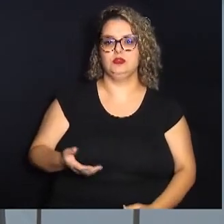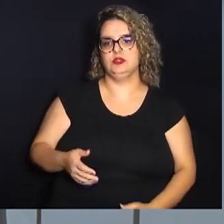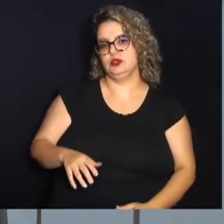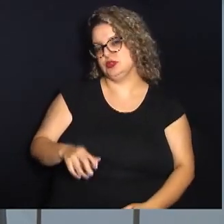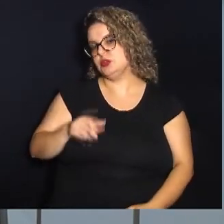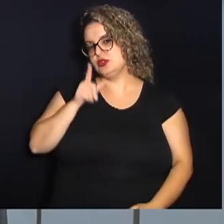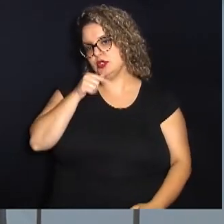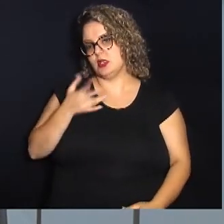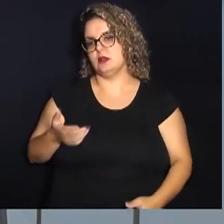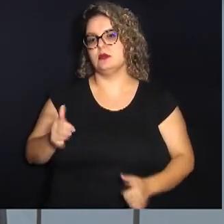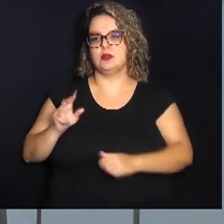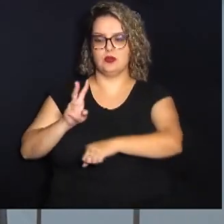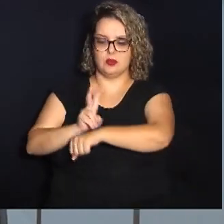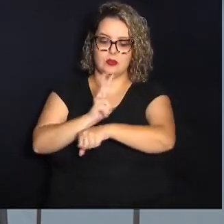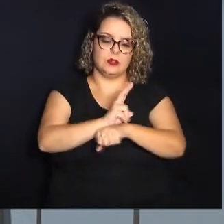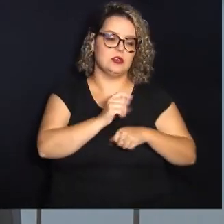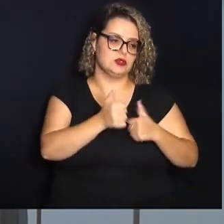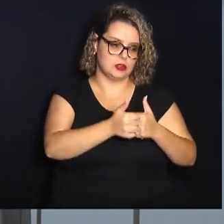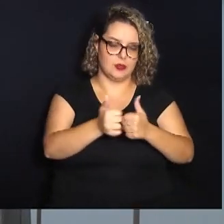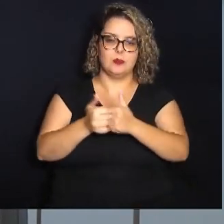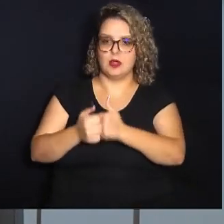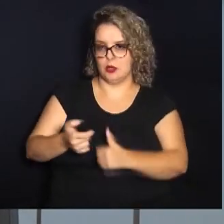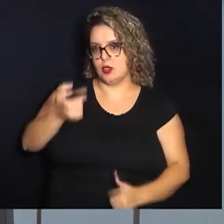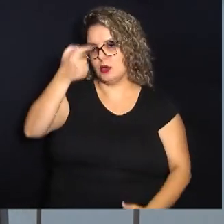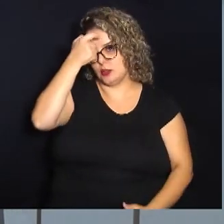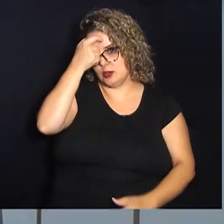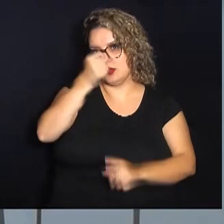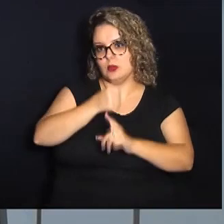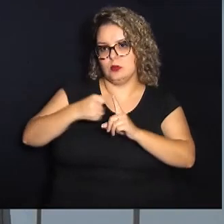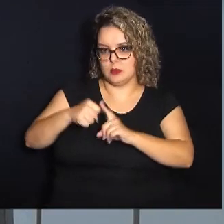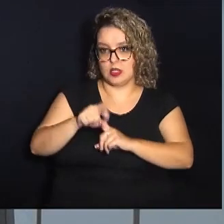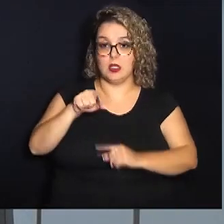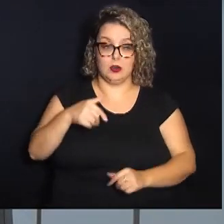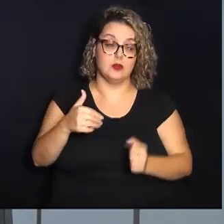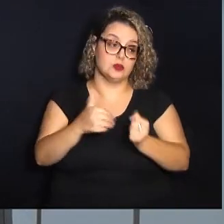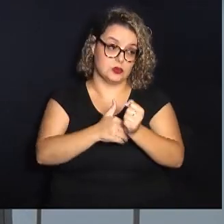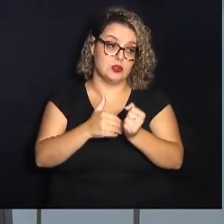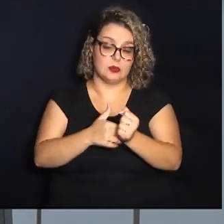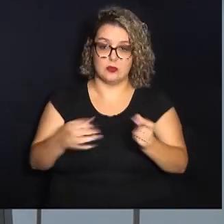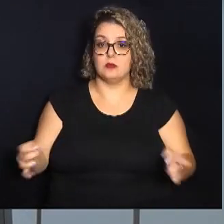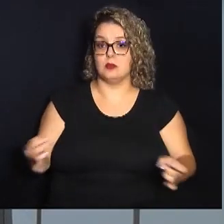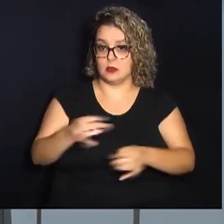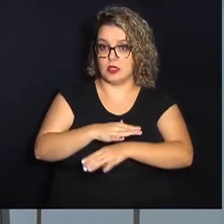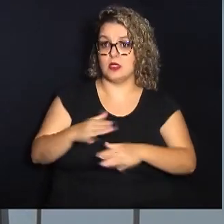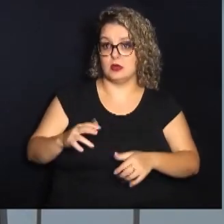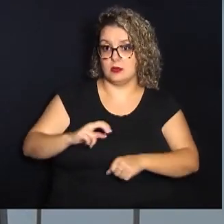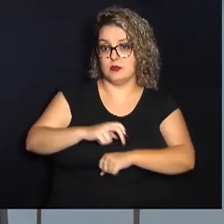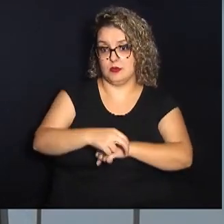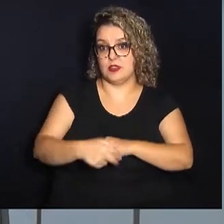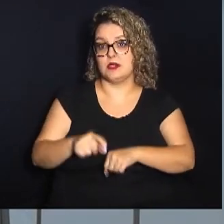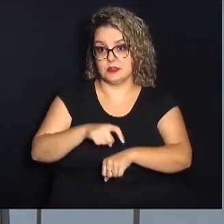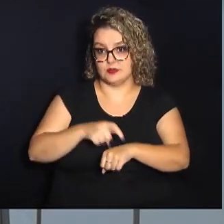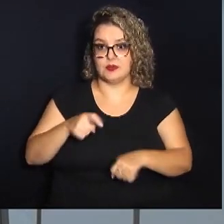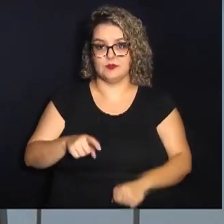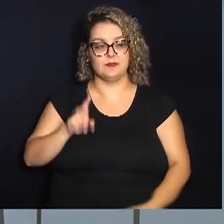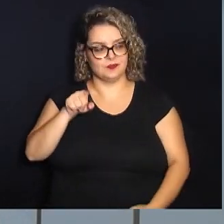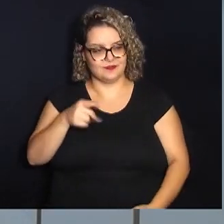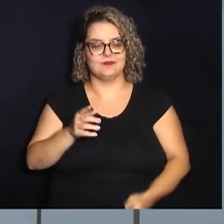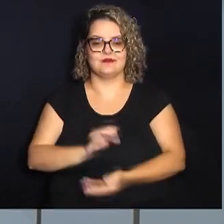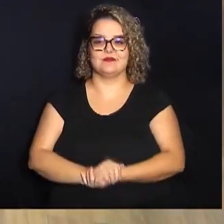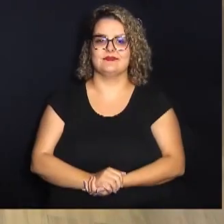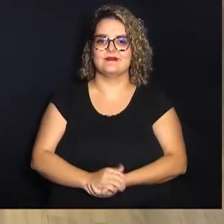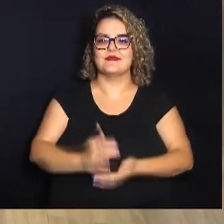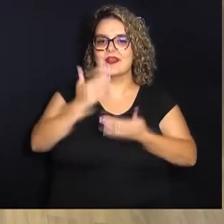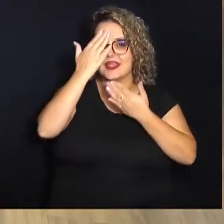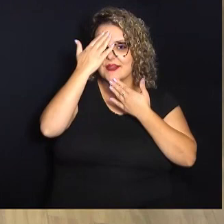quem está ao meu redor, né? Acho que a consciência social é a chave aí para o combate à dengue nesse momento. É isso. E eu agradeço